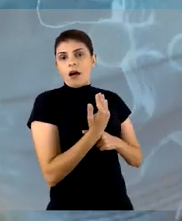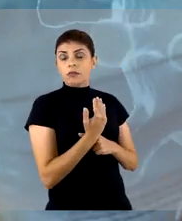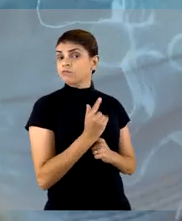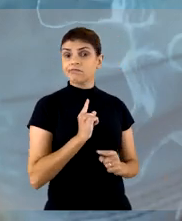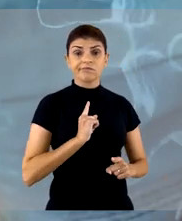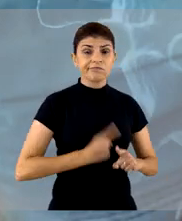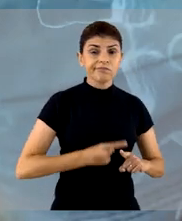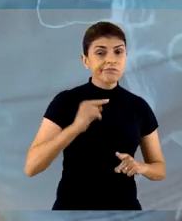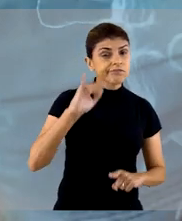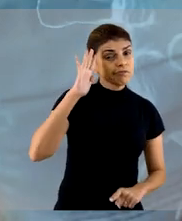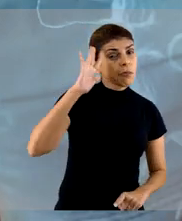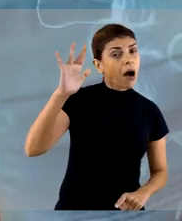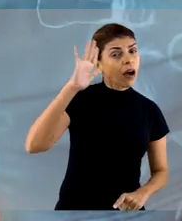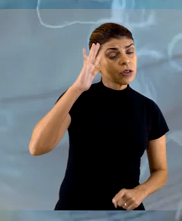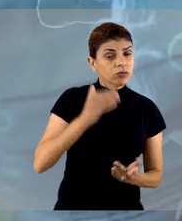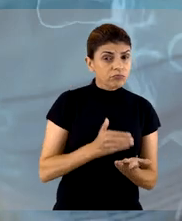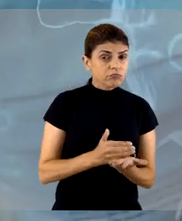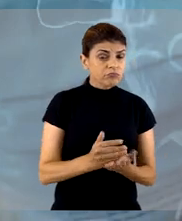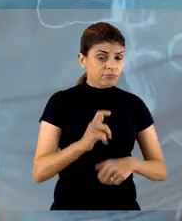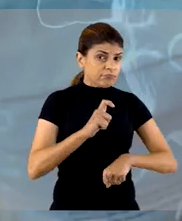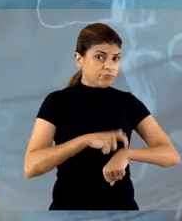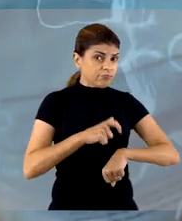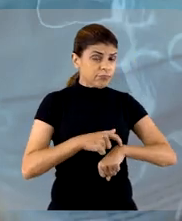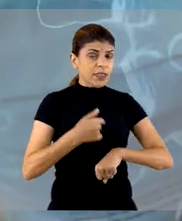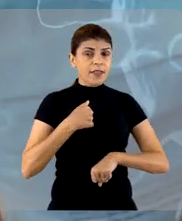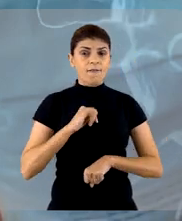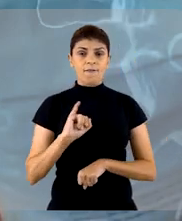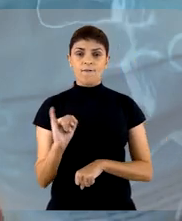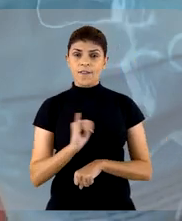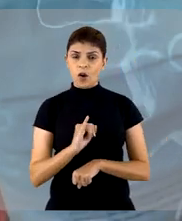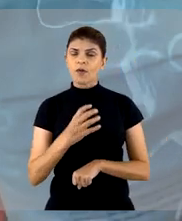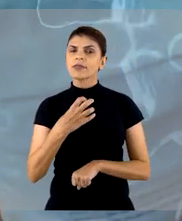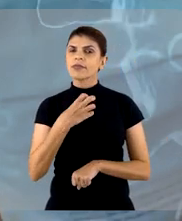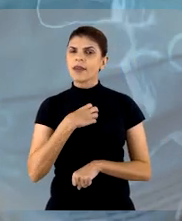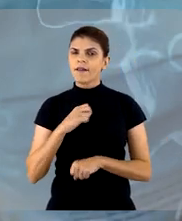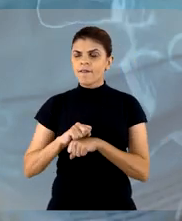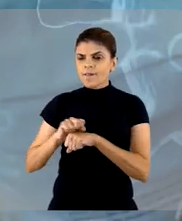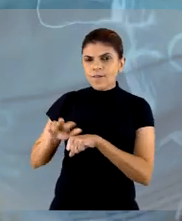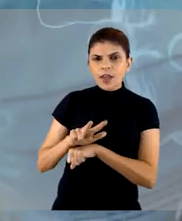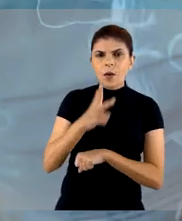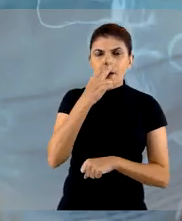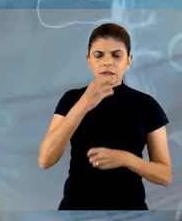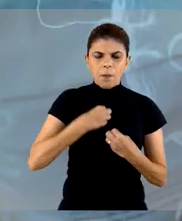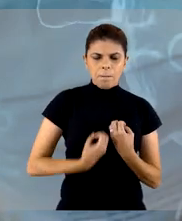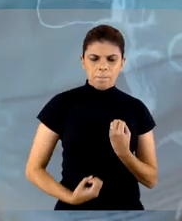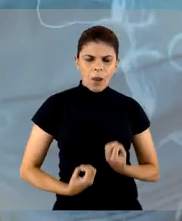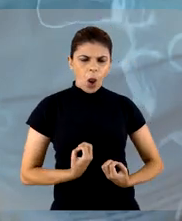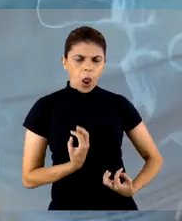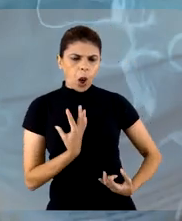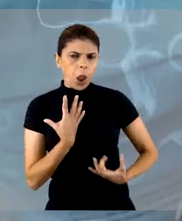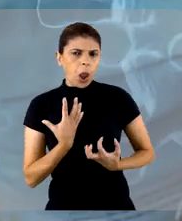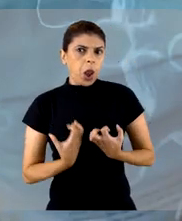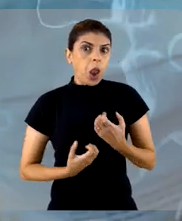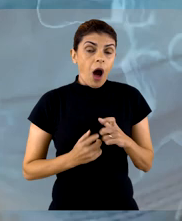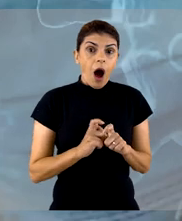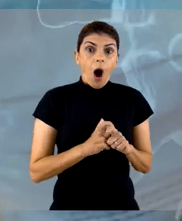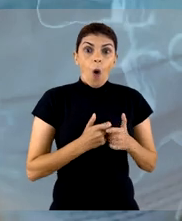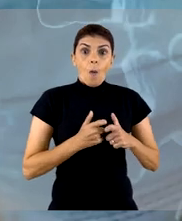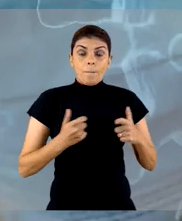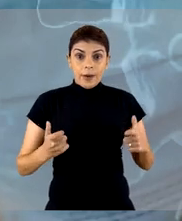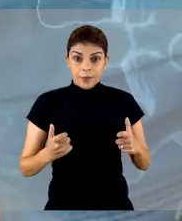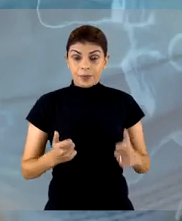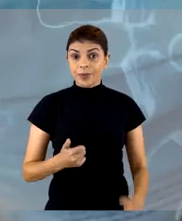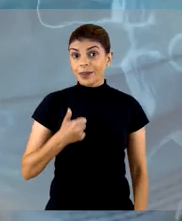quê? Imagine o seguinte, no início da infecção, a gente tende a ter o vírus se multiplicando no nosso corpo e essa carga viral aumenta.